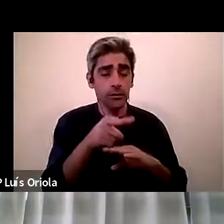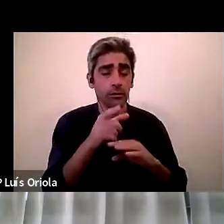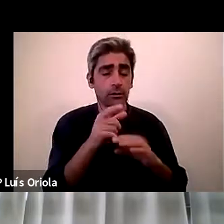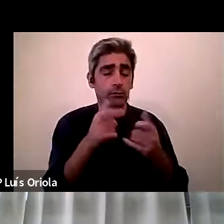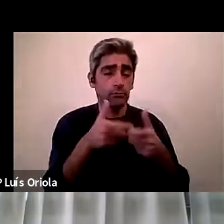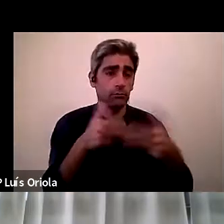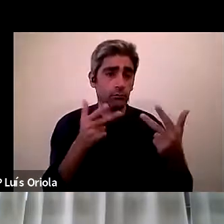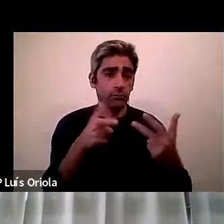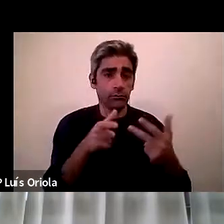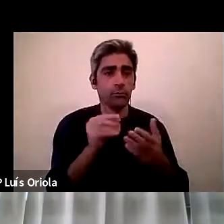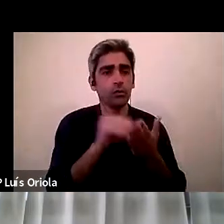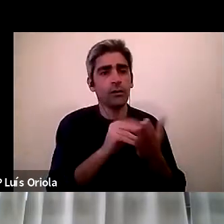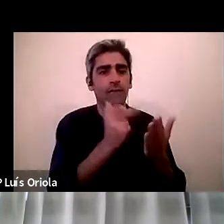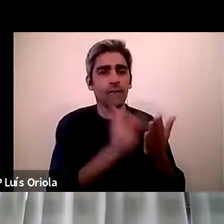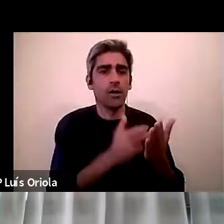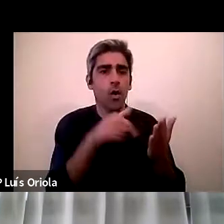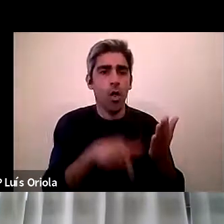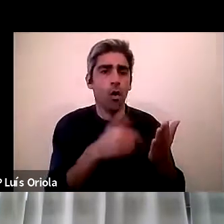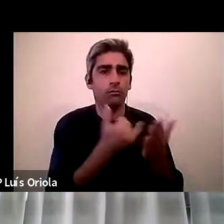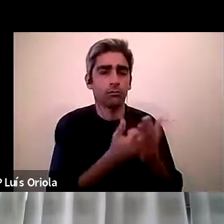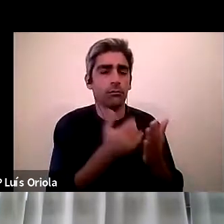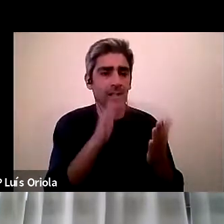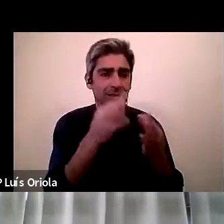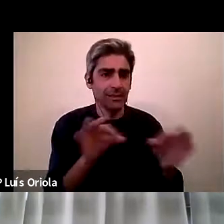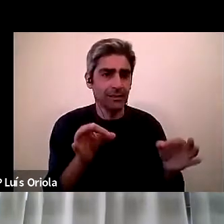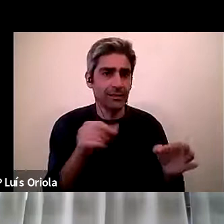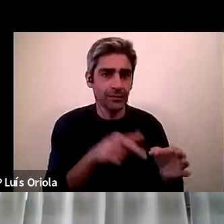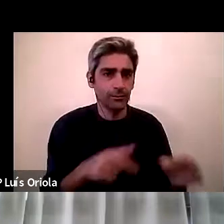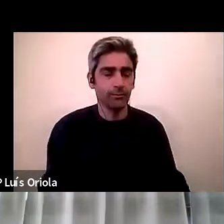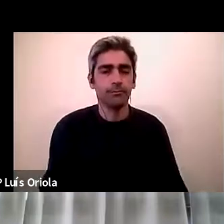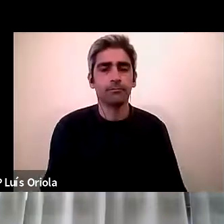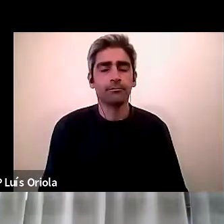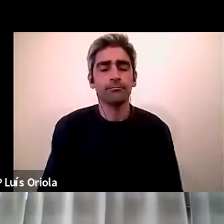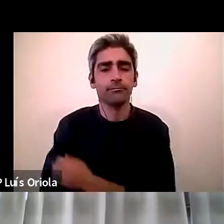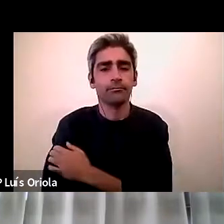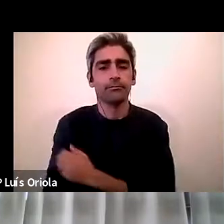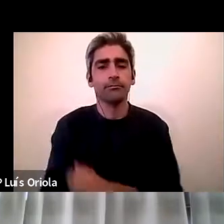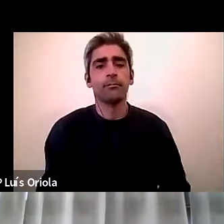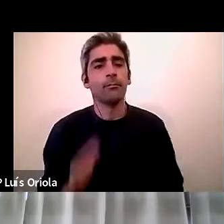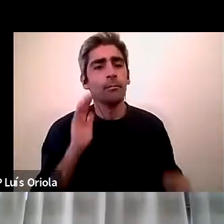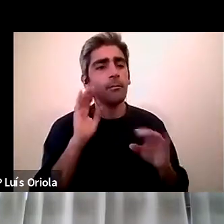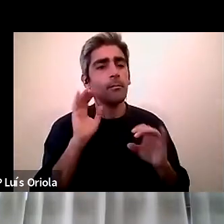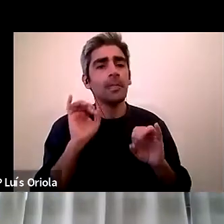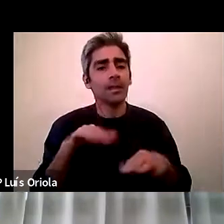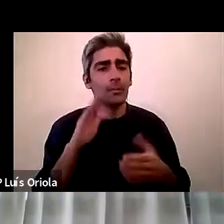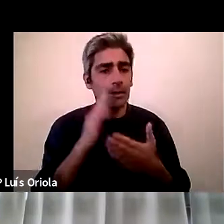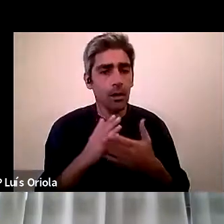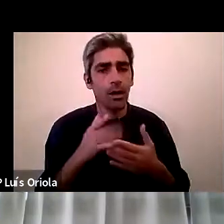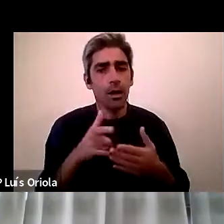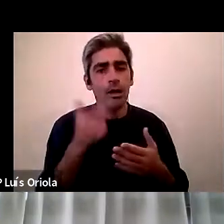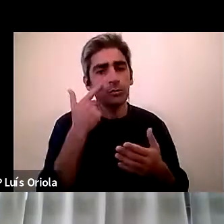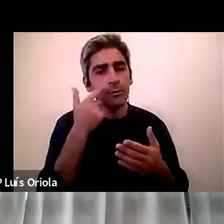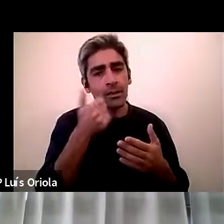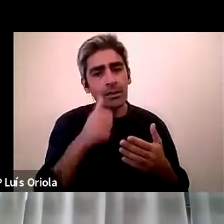esse registro fica logo, simplifica. E simplifica. E para terminar mencionar a nível da